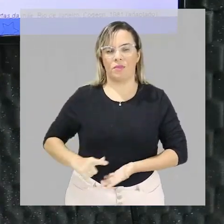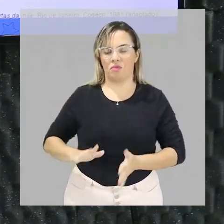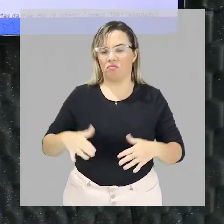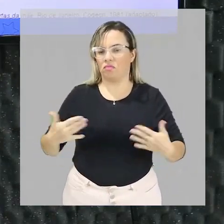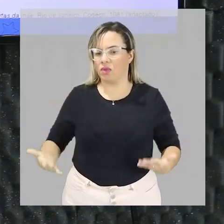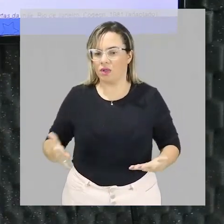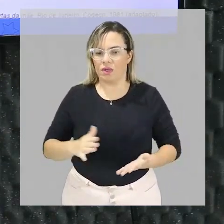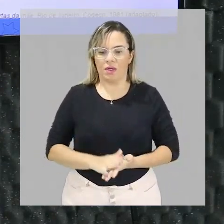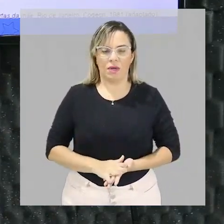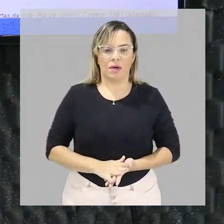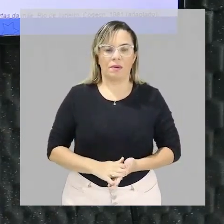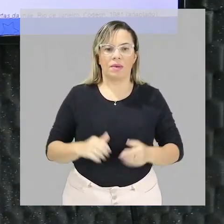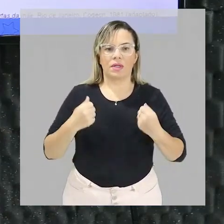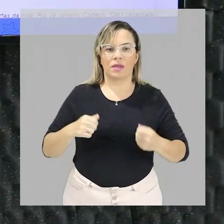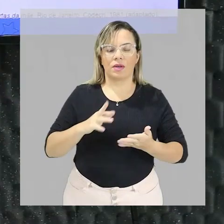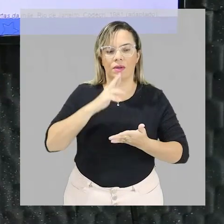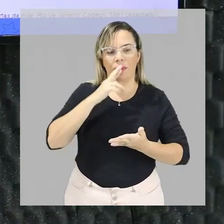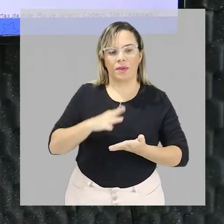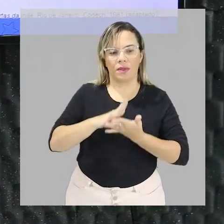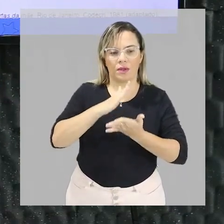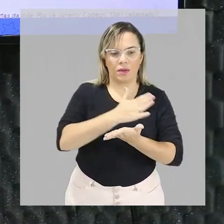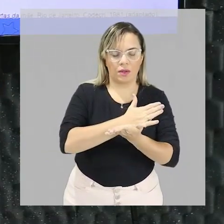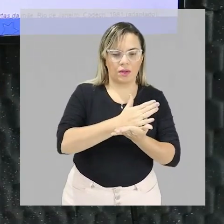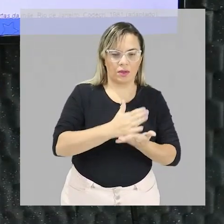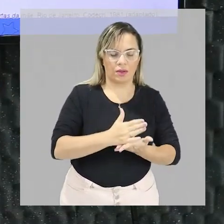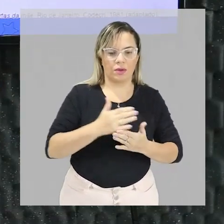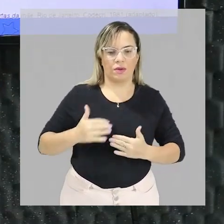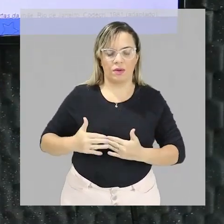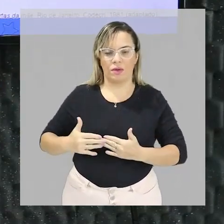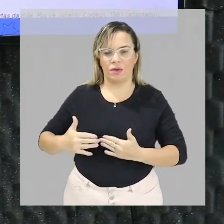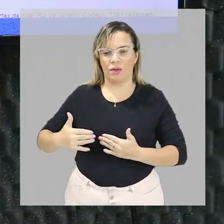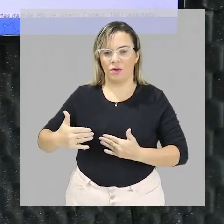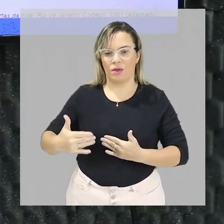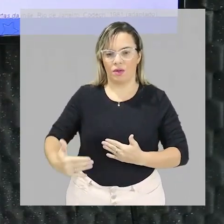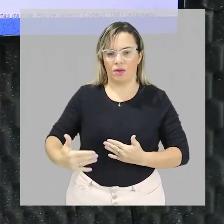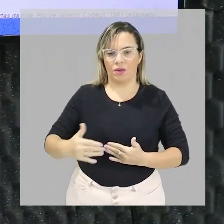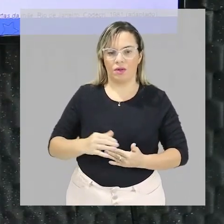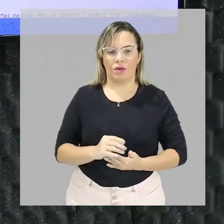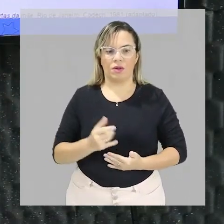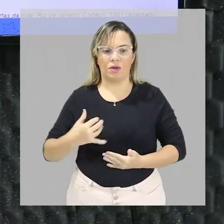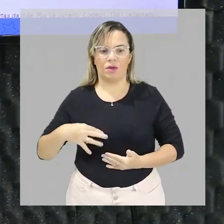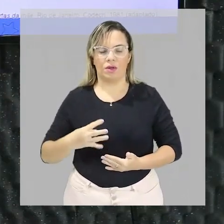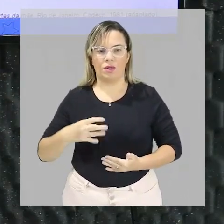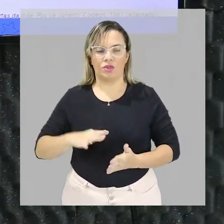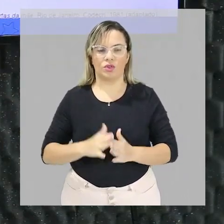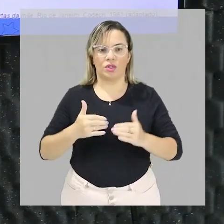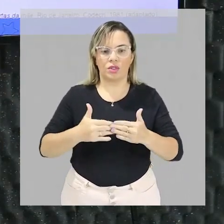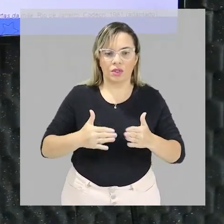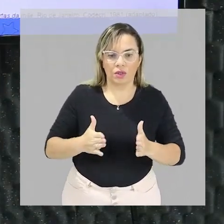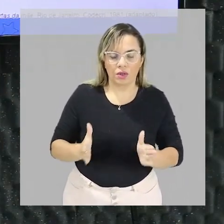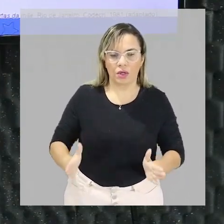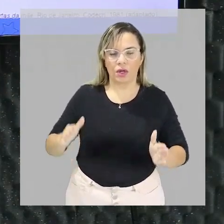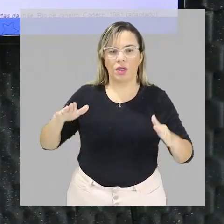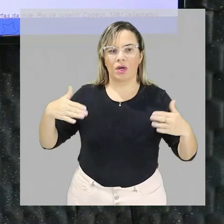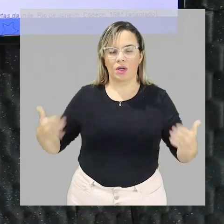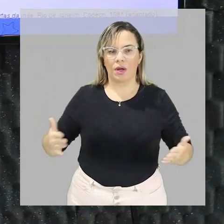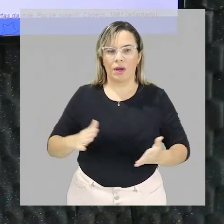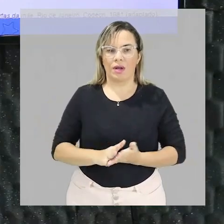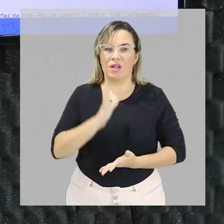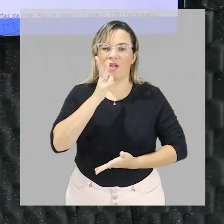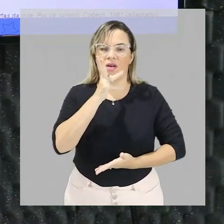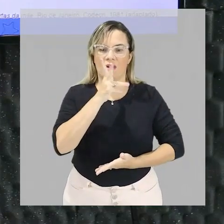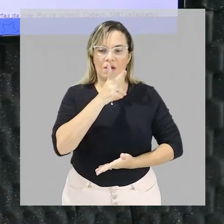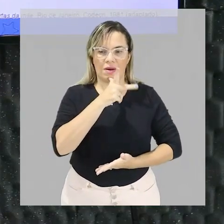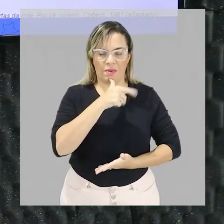outra saída, a não ser começar a fazer o processo de distensão ou de abertura. Uma abertura